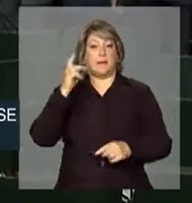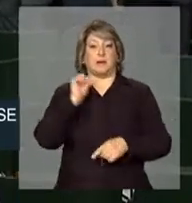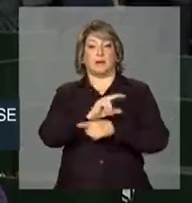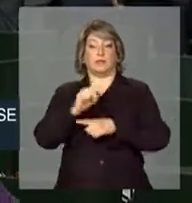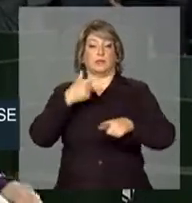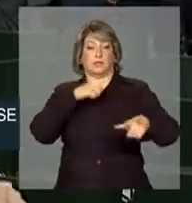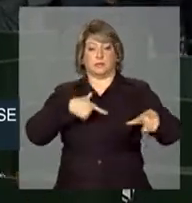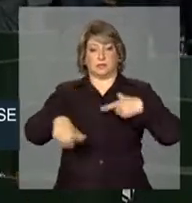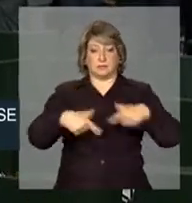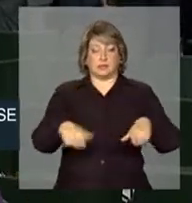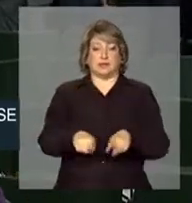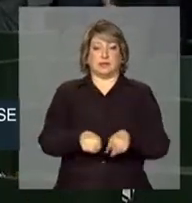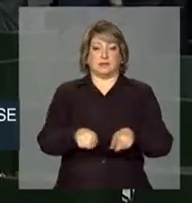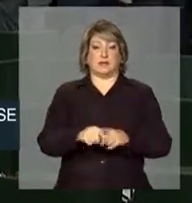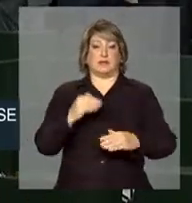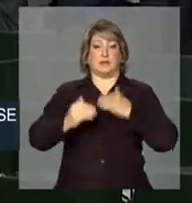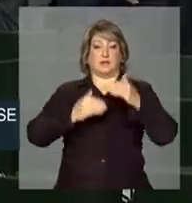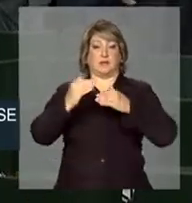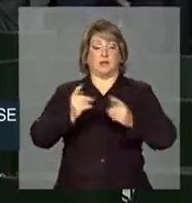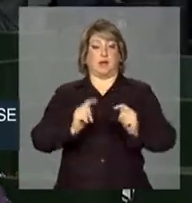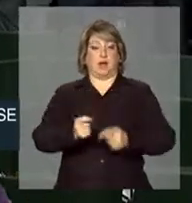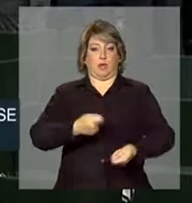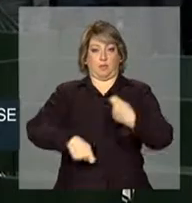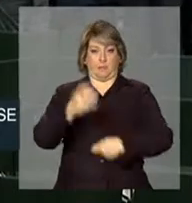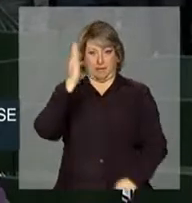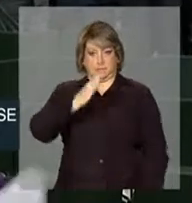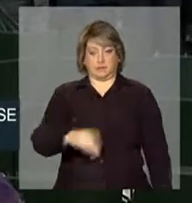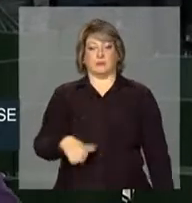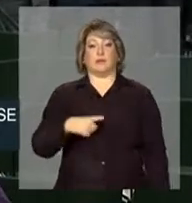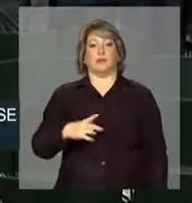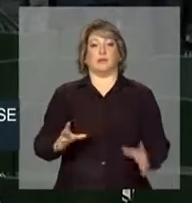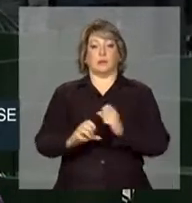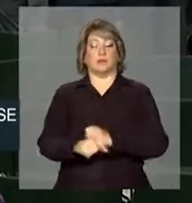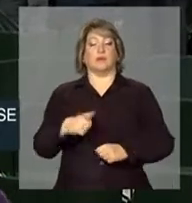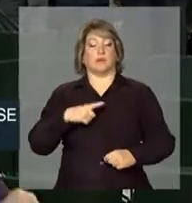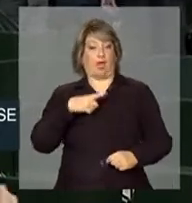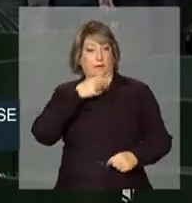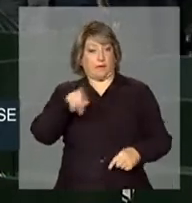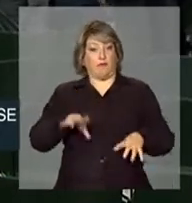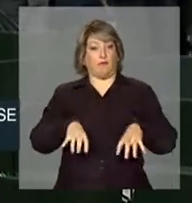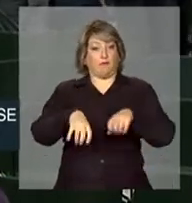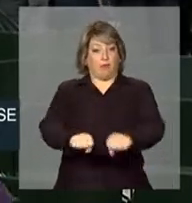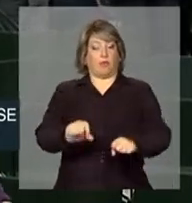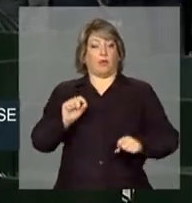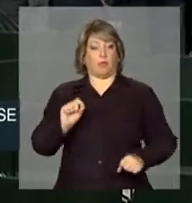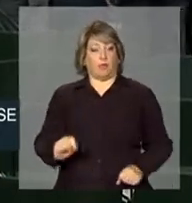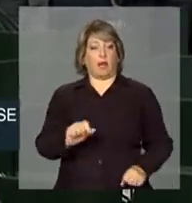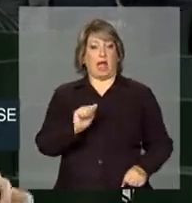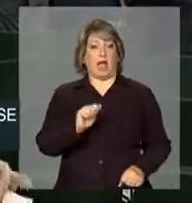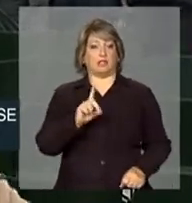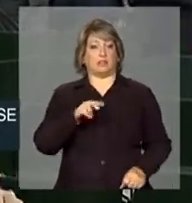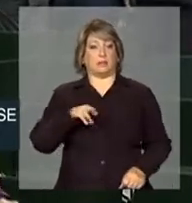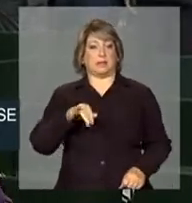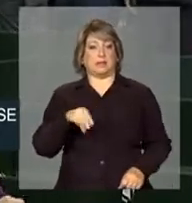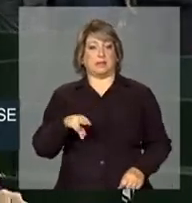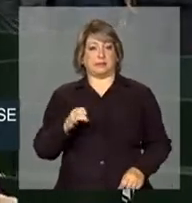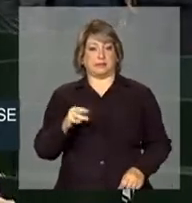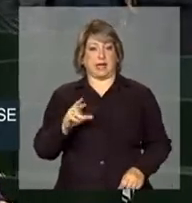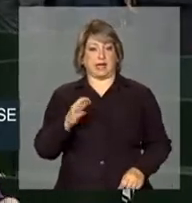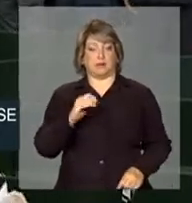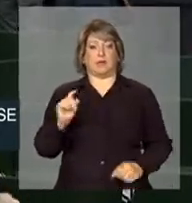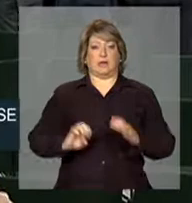o desenvolvimento da economia brasileira. Formado em administração de empresas, Guilherme Afife Domingos foi por duas